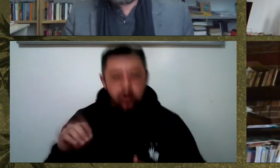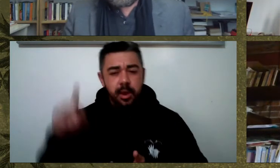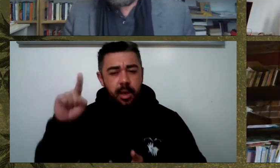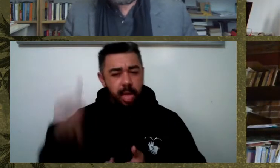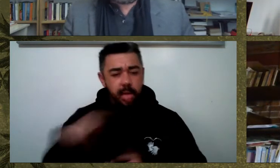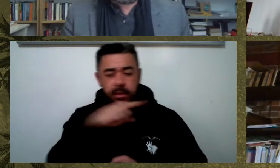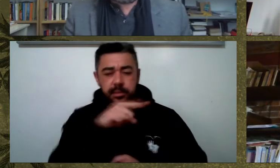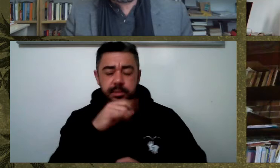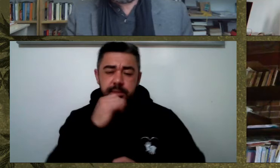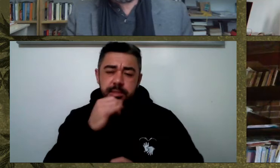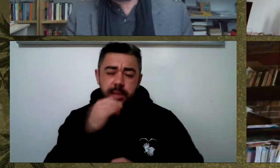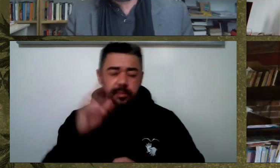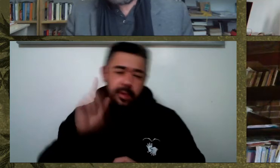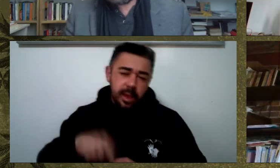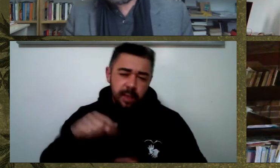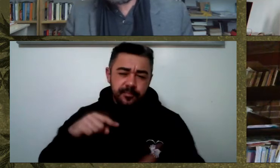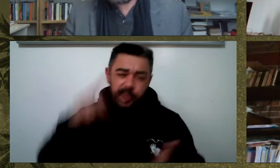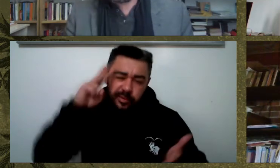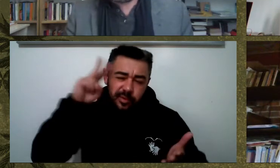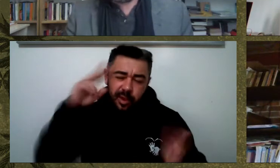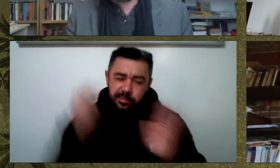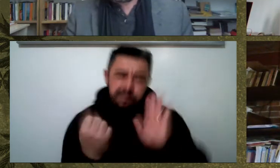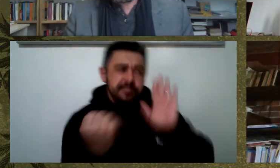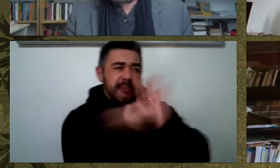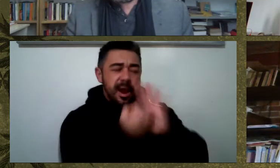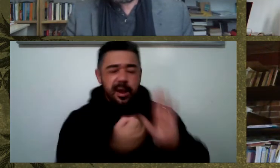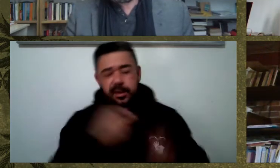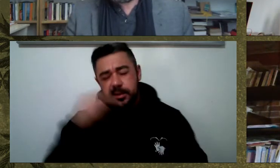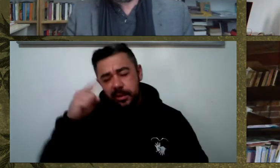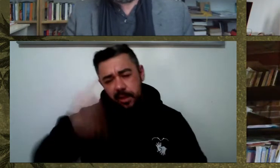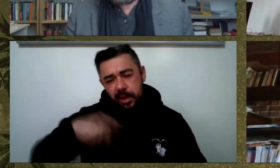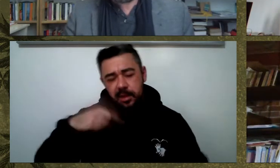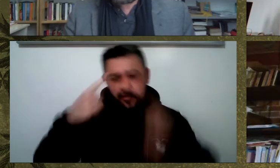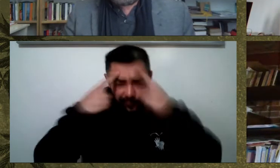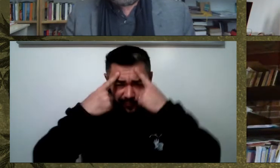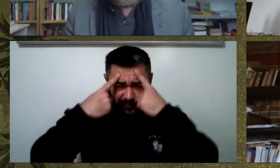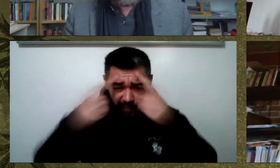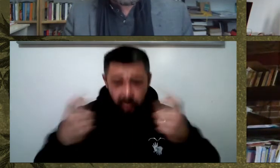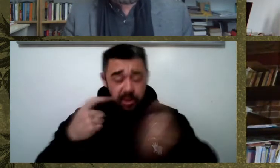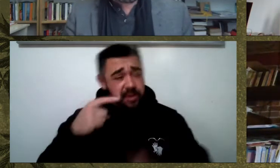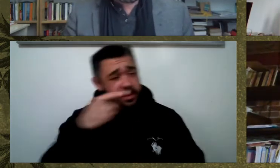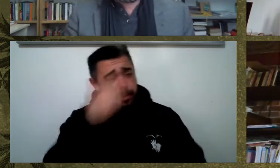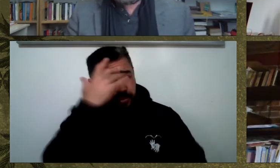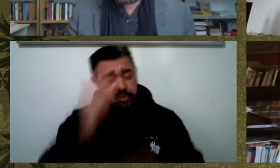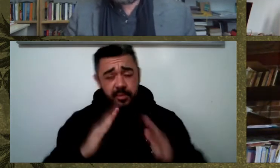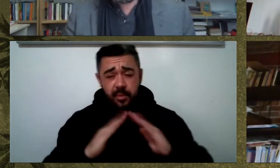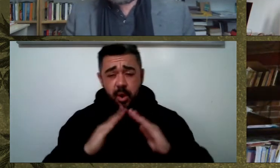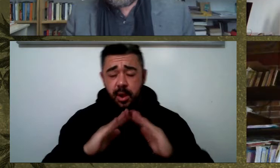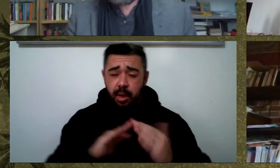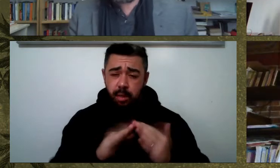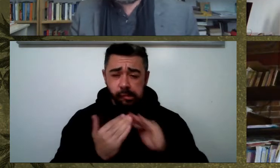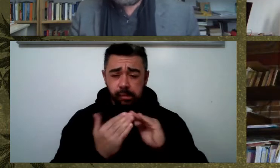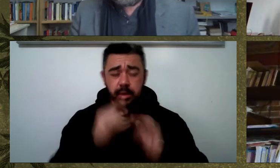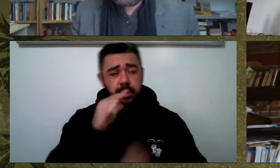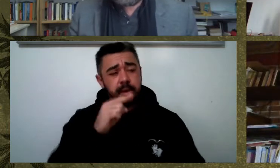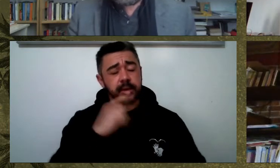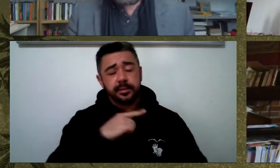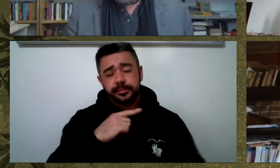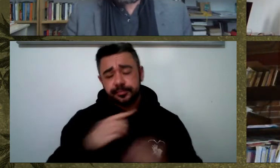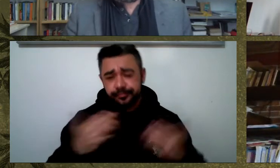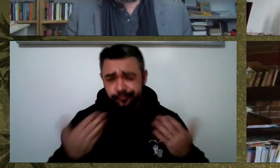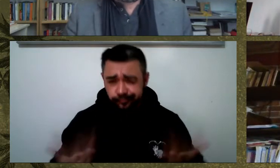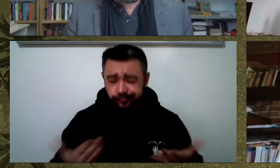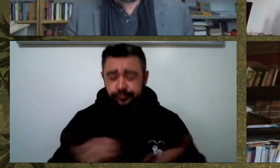da história brasileira, que é a violência contra aqueles que estão à margem do Estado democrático de